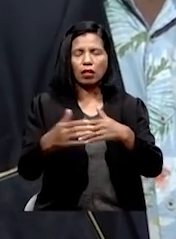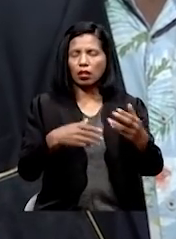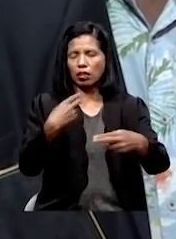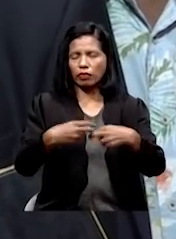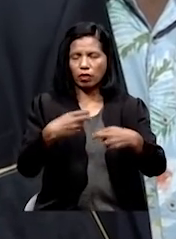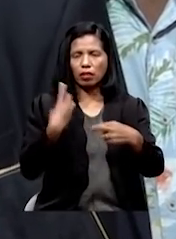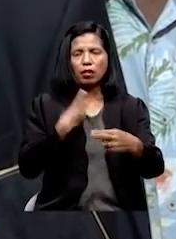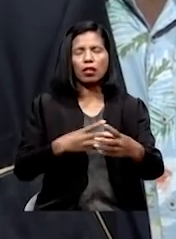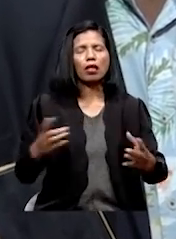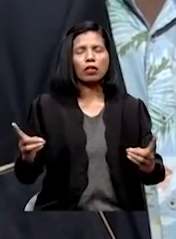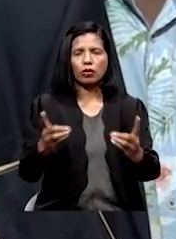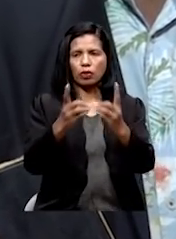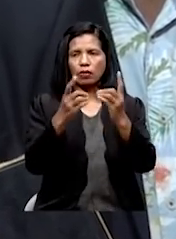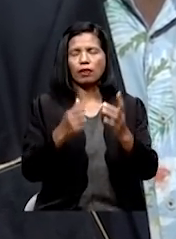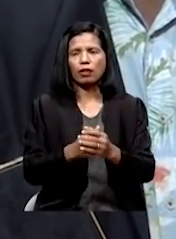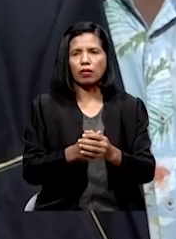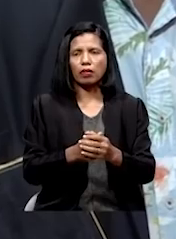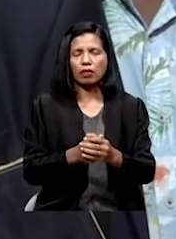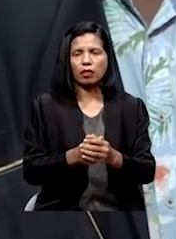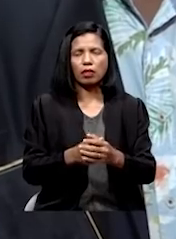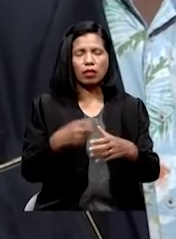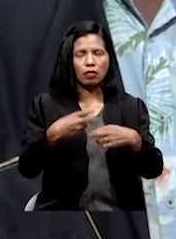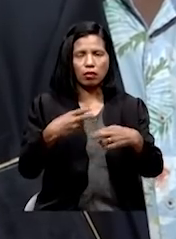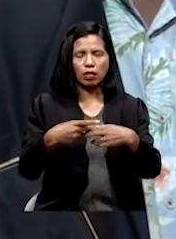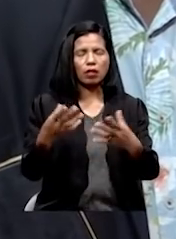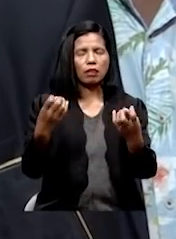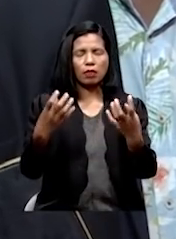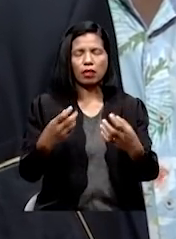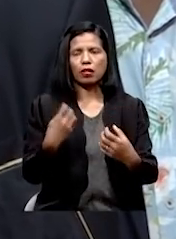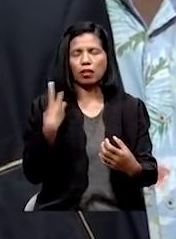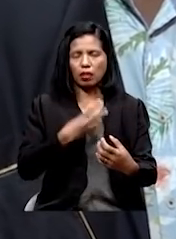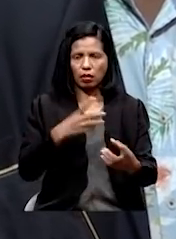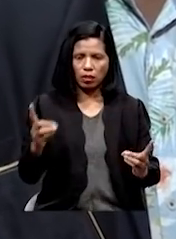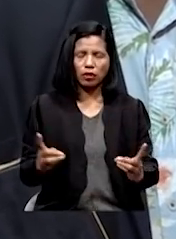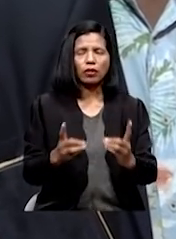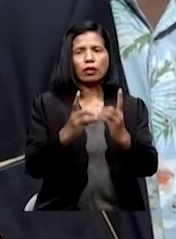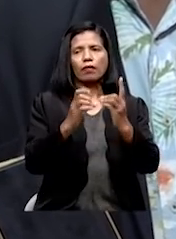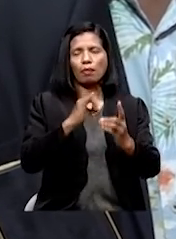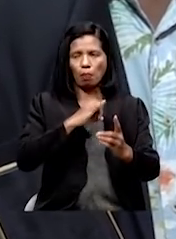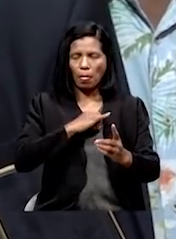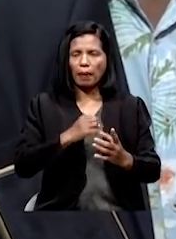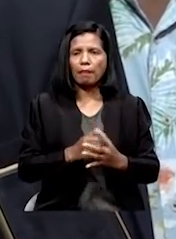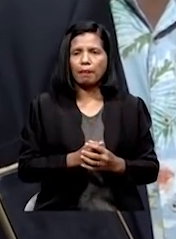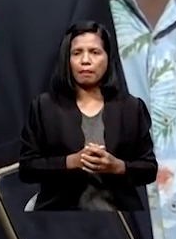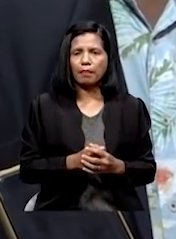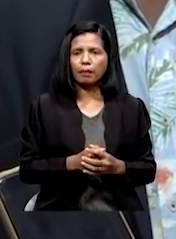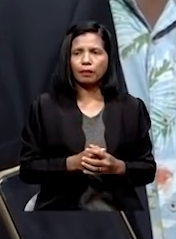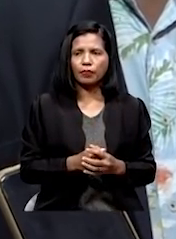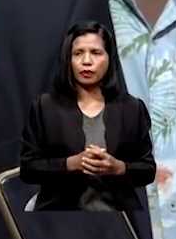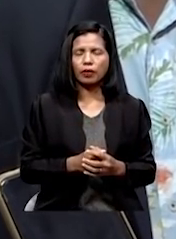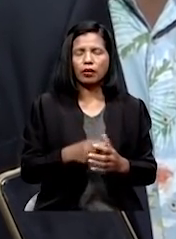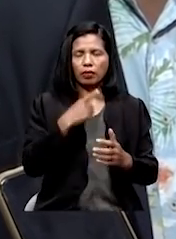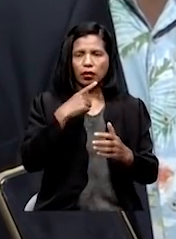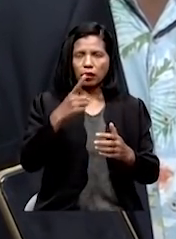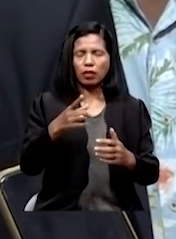Qualquer lalorang aning no desafio ita hasor. Hau louva antepteve